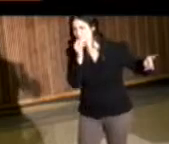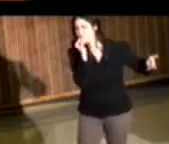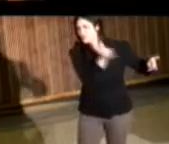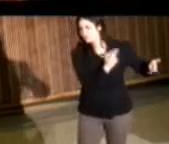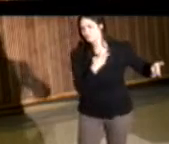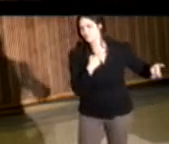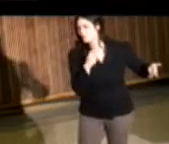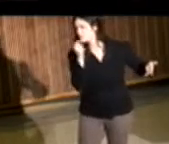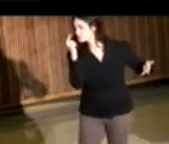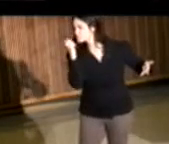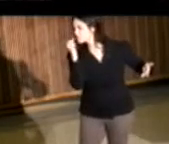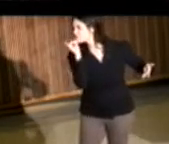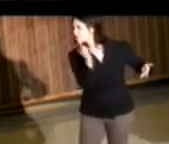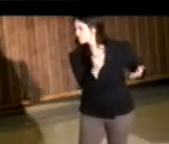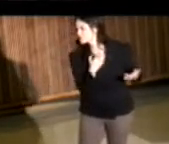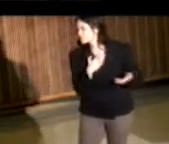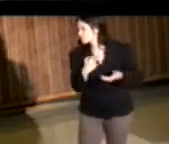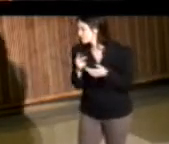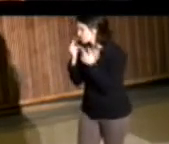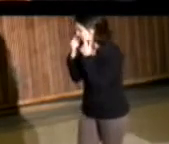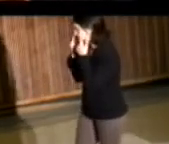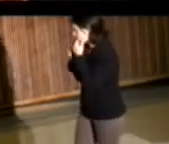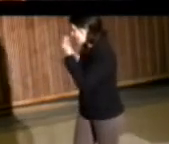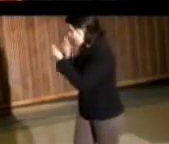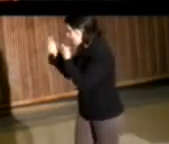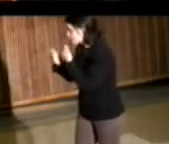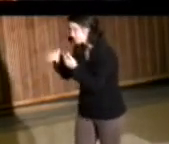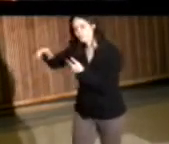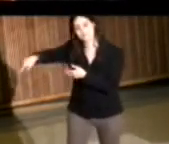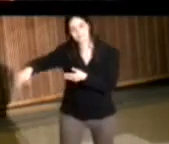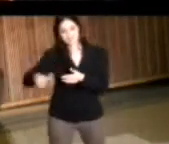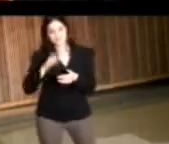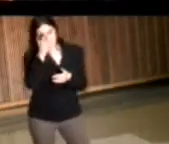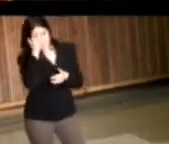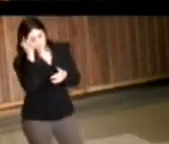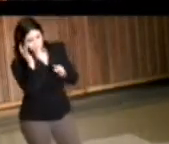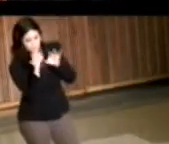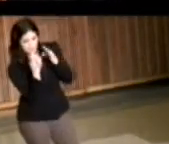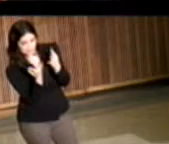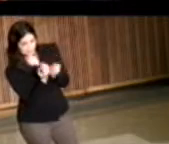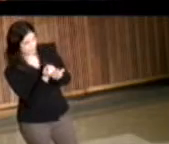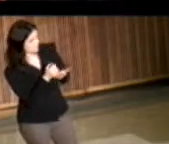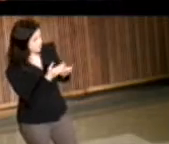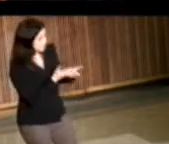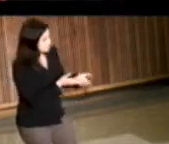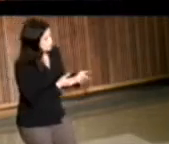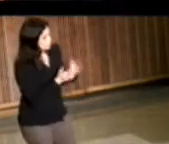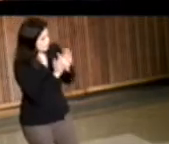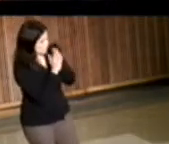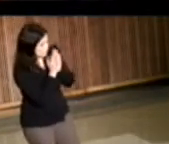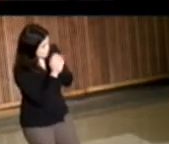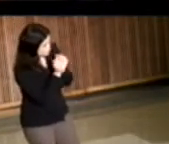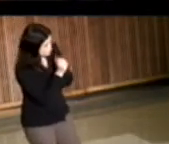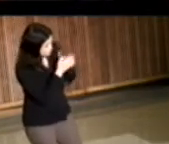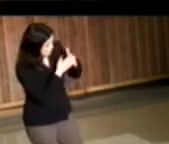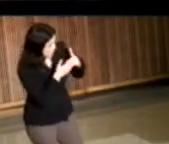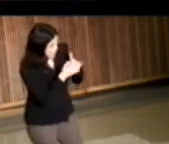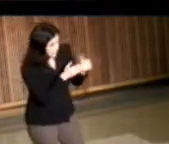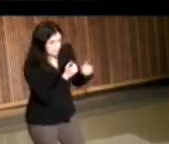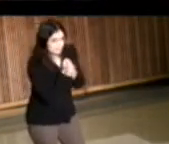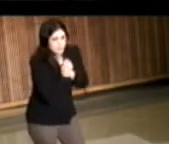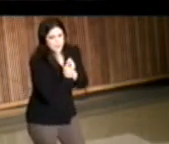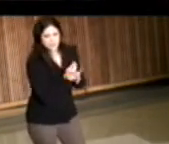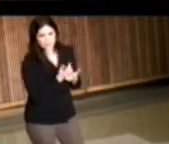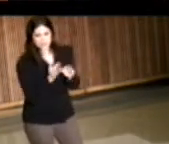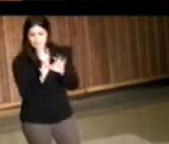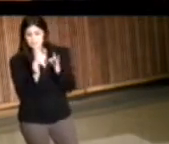eu ia chorar com eles. E eles me ouviam, e eles oravam comigo, eles me abraçavam. Naquele tempo, aquela família não